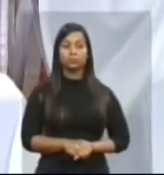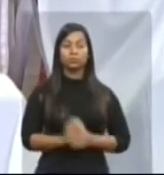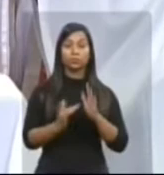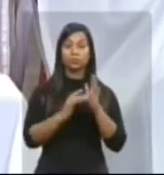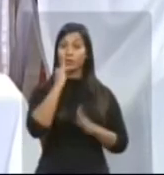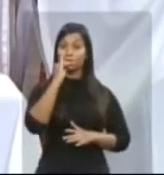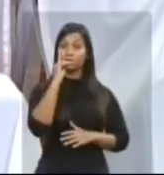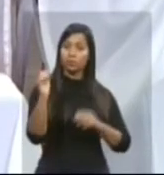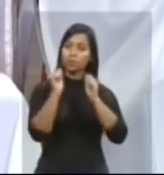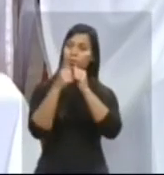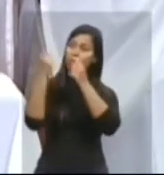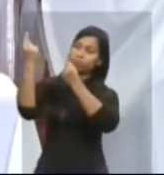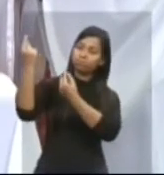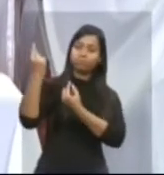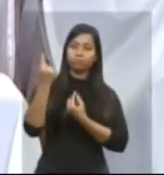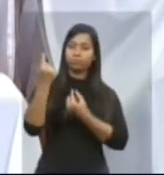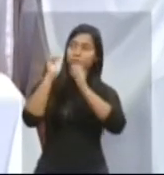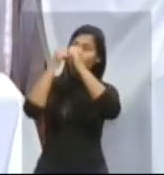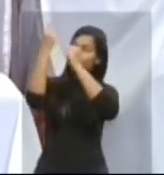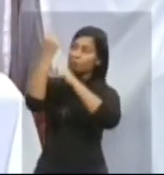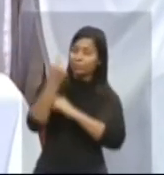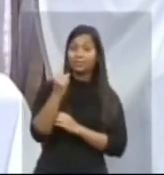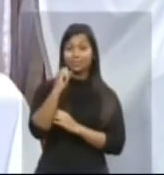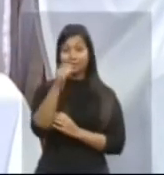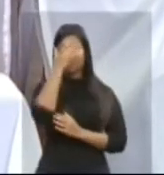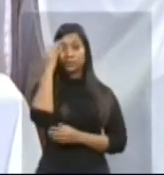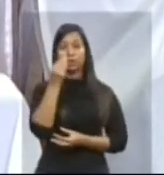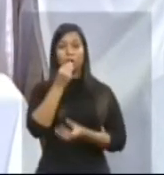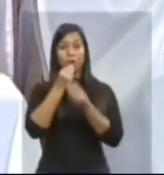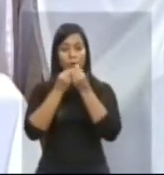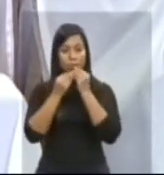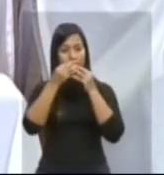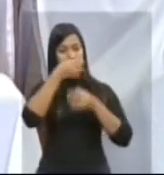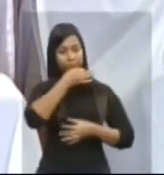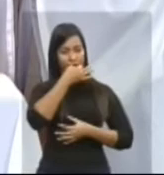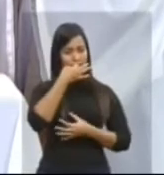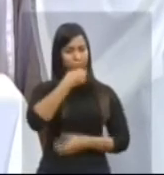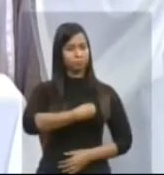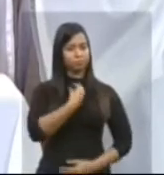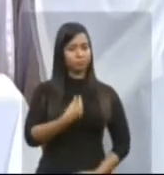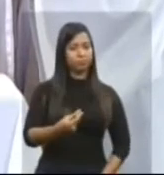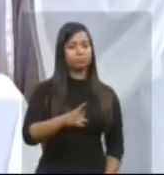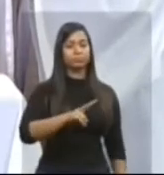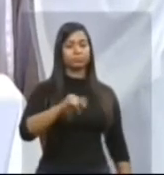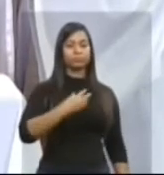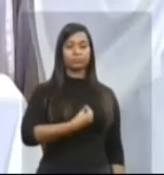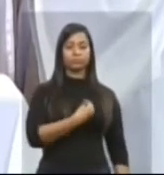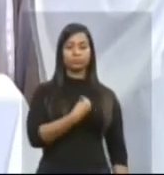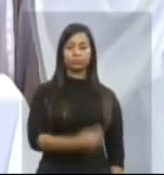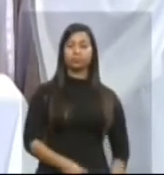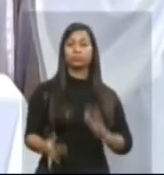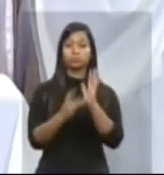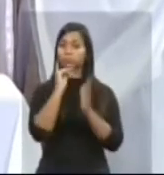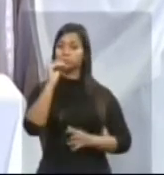Eu sou pão vivo que desceu do céu. Se alguém comer deste pão, viverá eternamente, disse